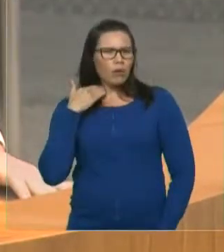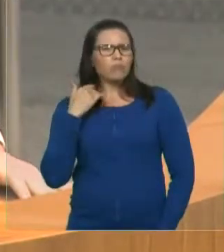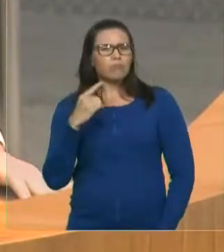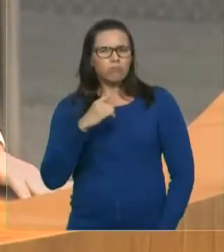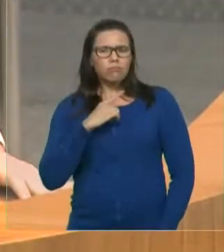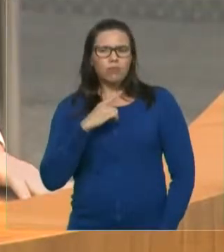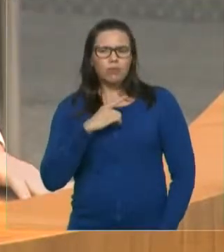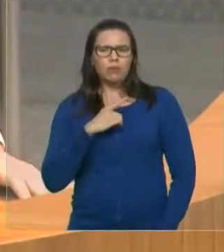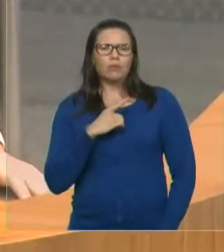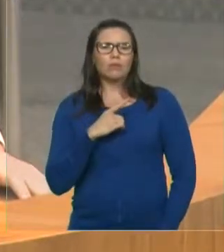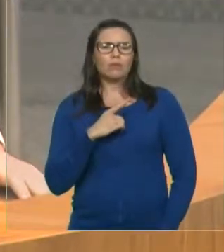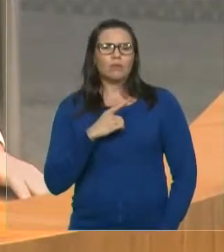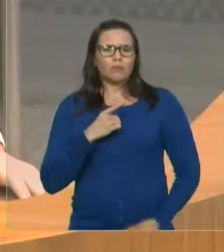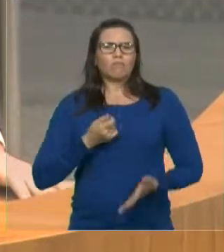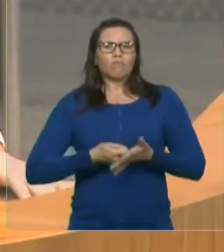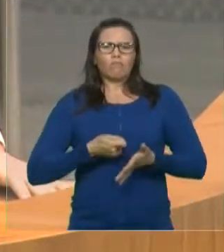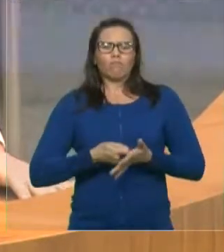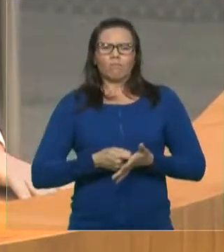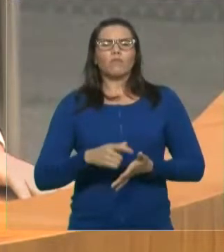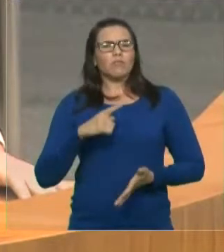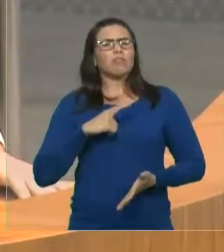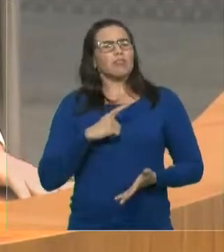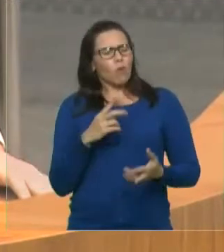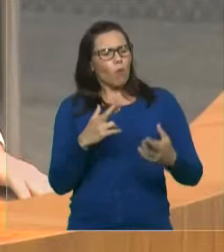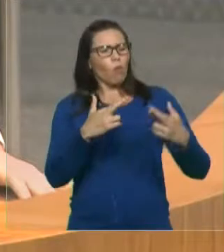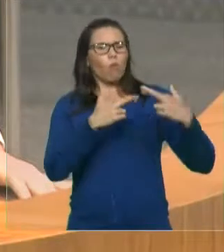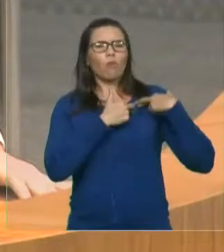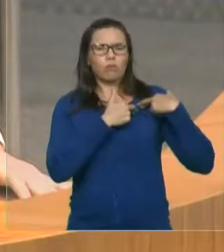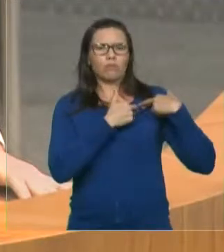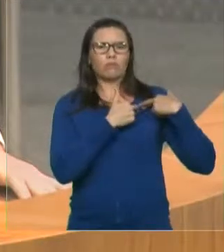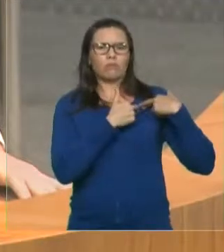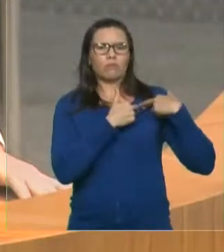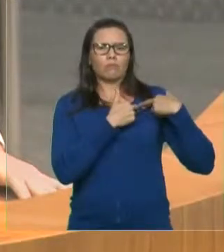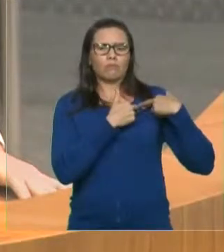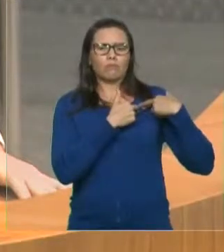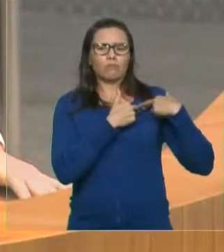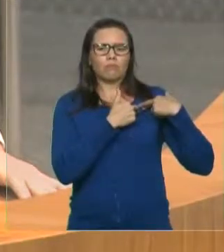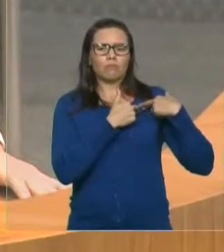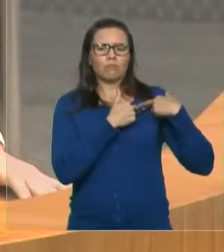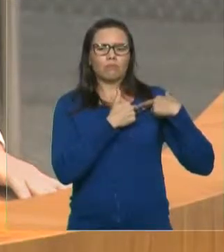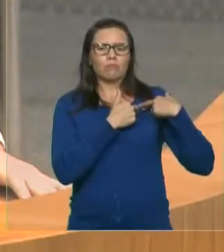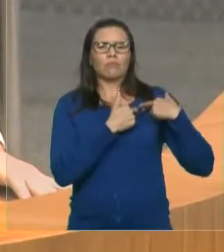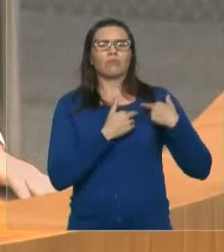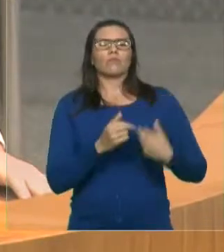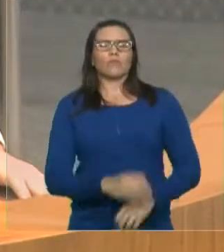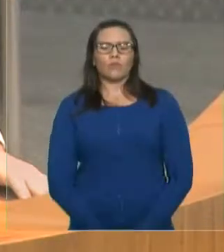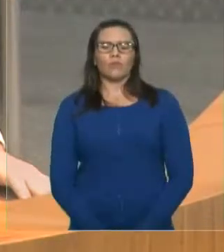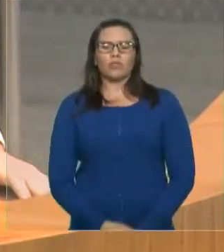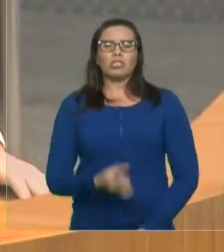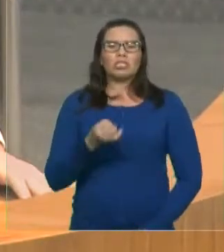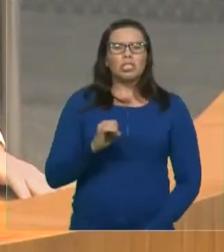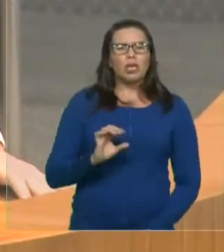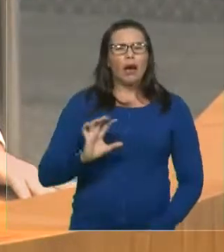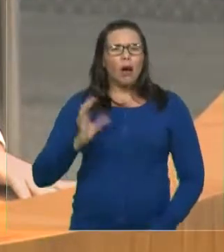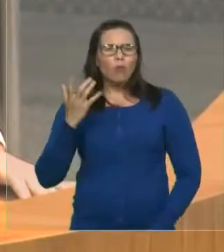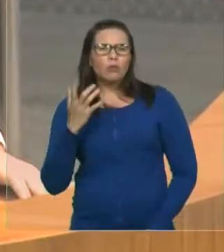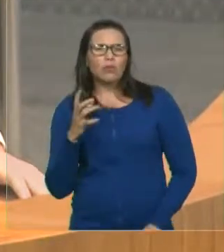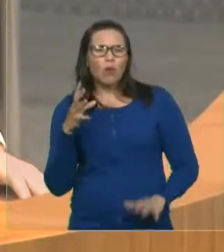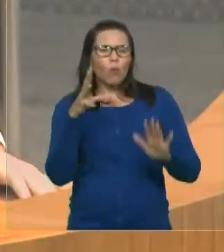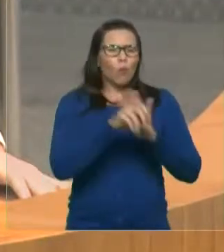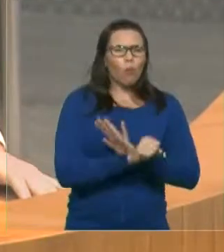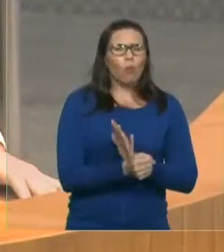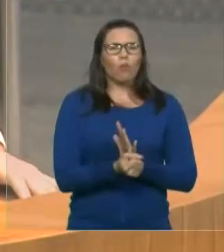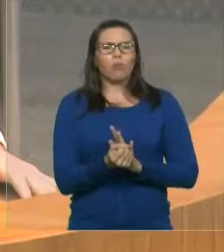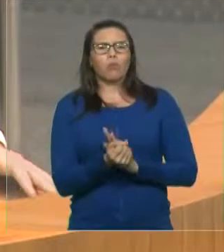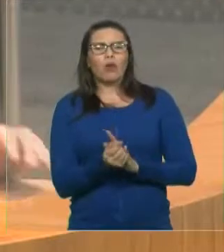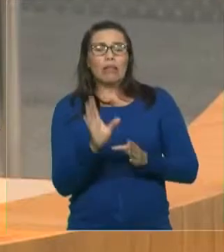financeiras, os bancos, possuem responsabilidade objetiva por qualquer dano ou furto ocorrido em razão da